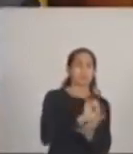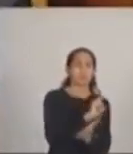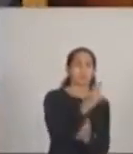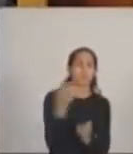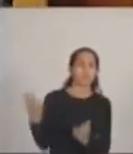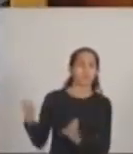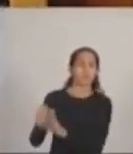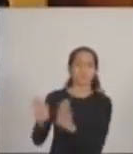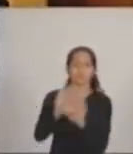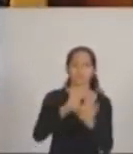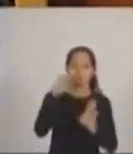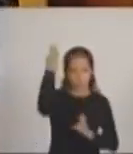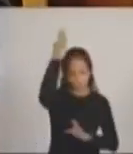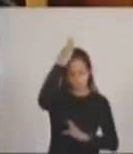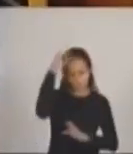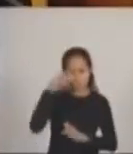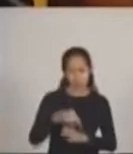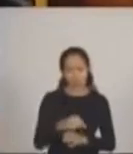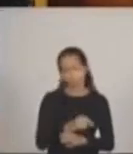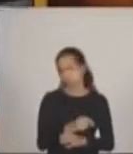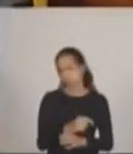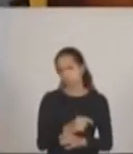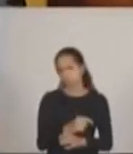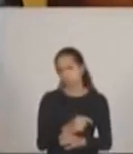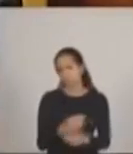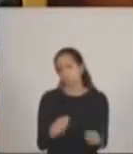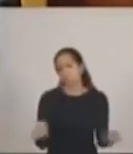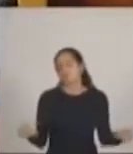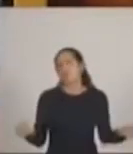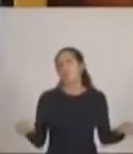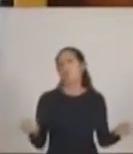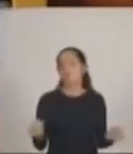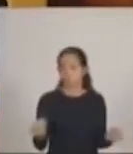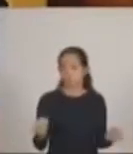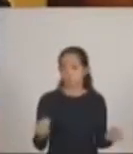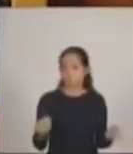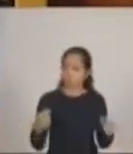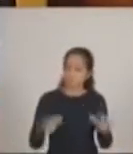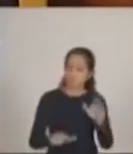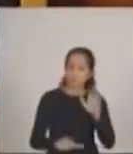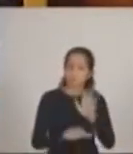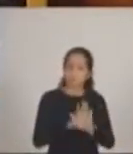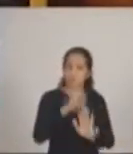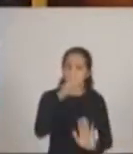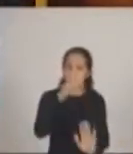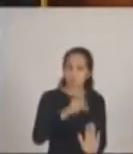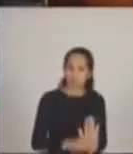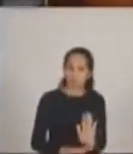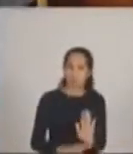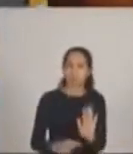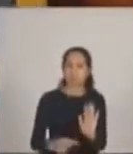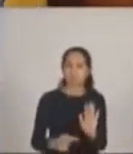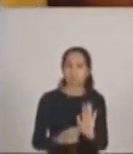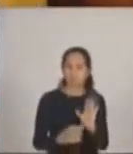âmbito do Estado do Espírito Santo que não seja por projeto de lei complementar, que passe pela Assembleia